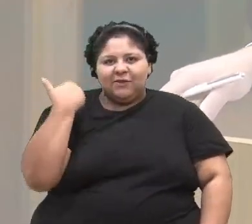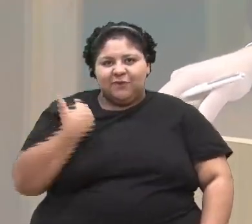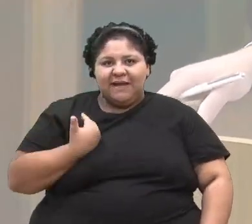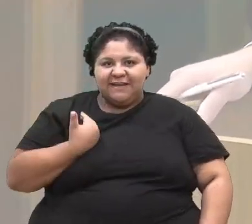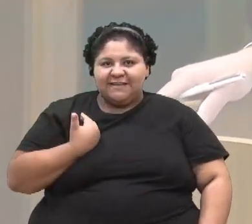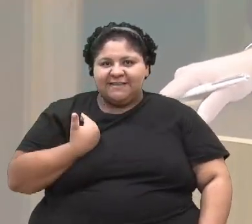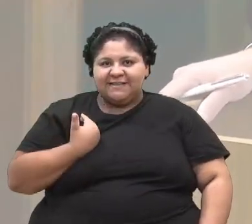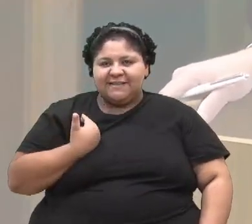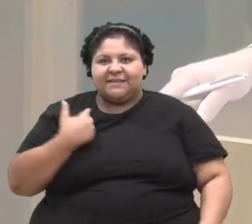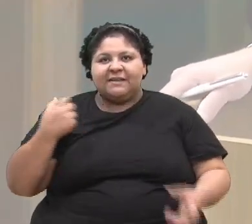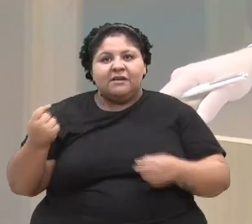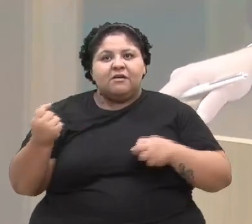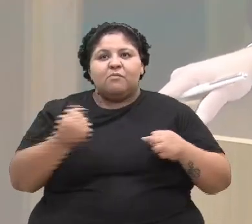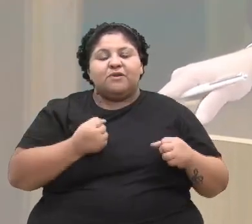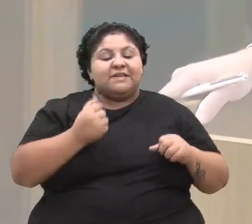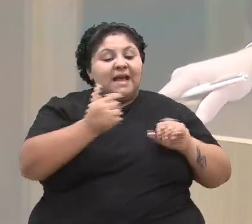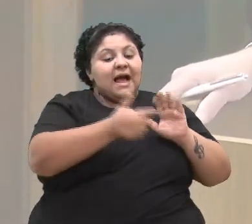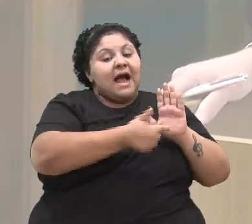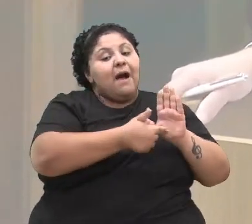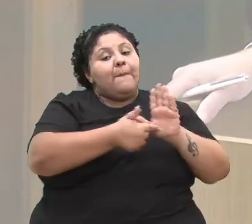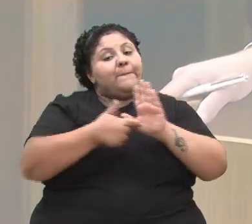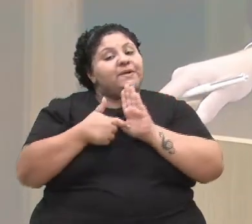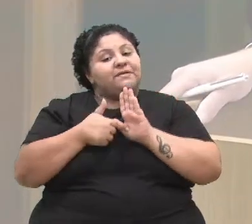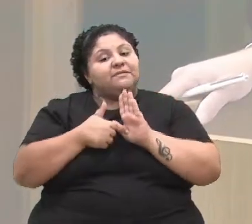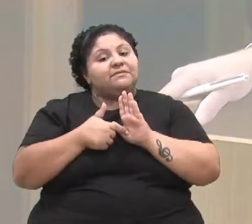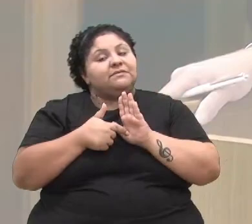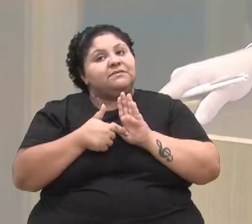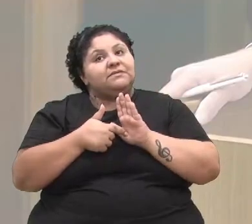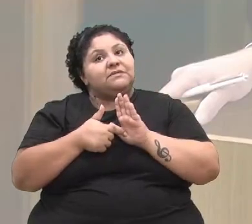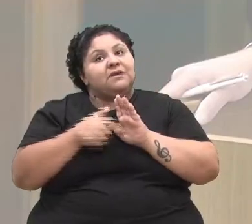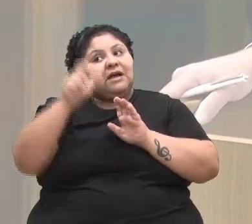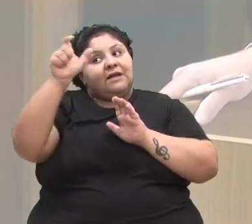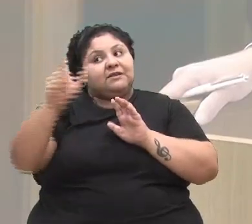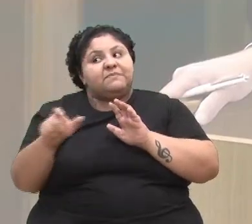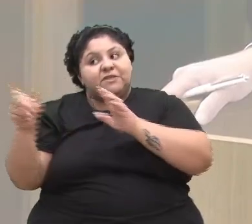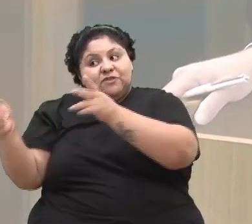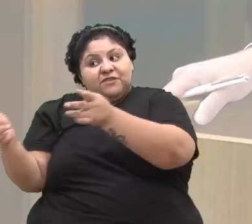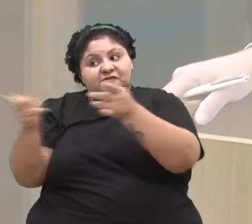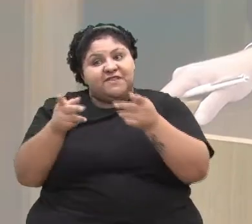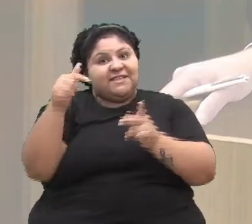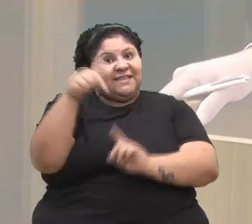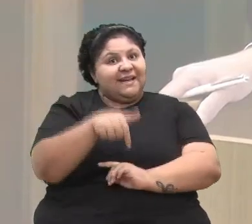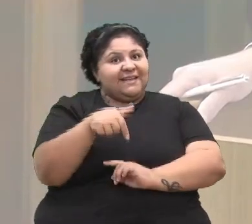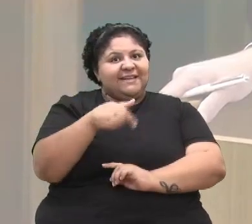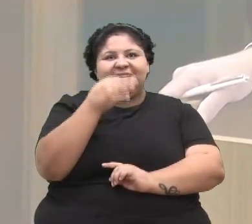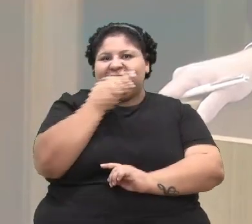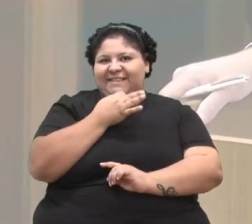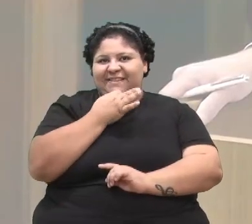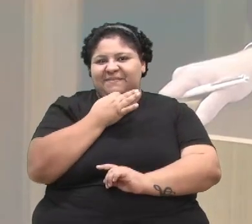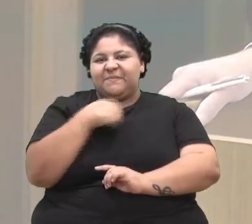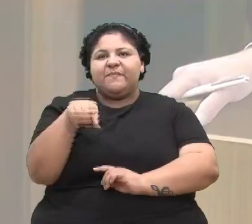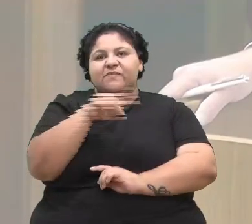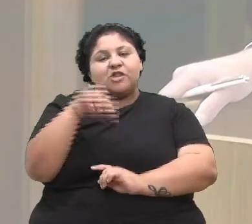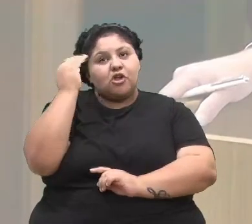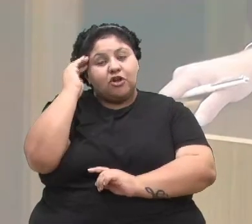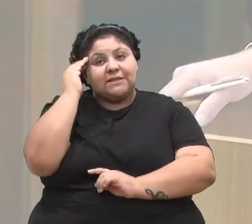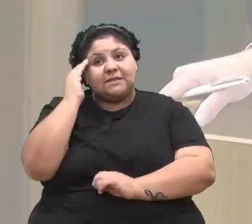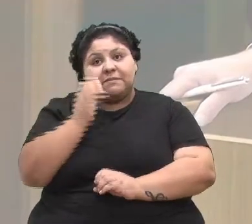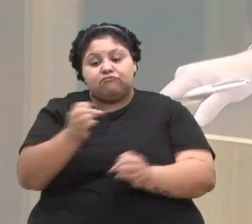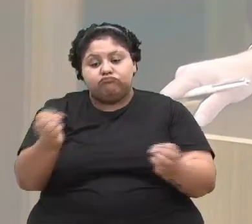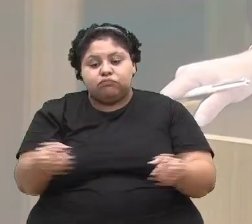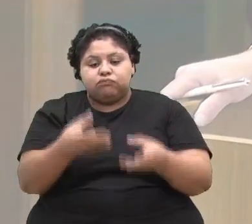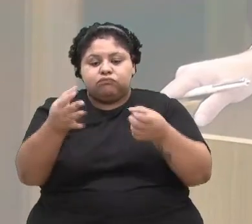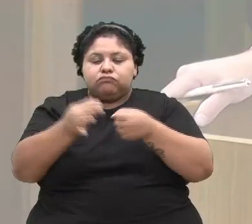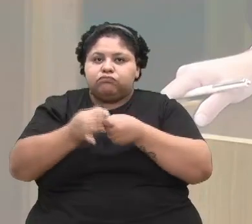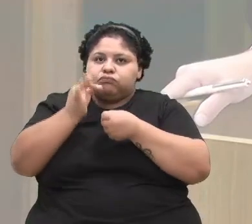para poder apresentar àqueles que vêm nos visitar. E nós sabemos que a Festa da Uva é uma